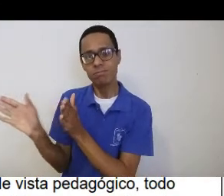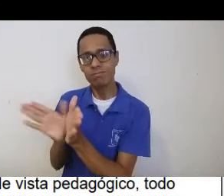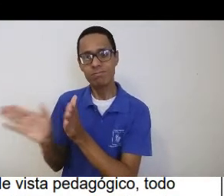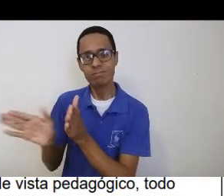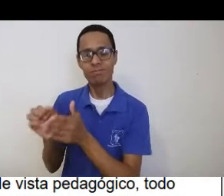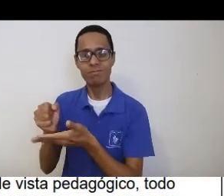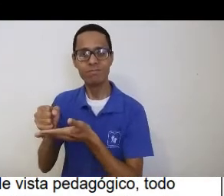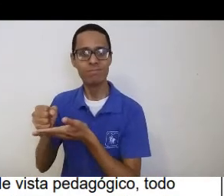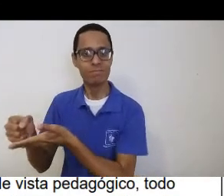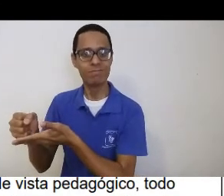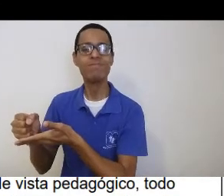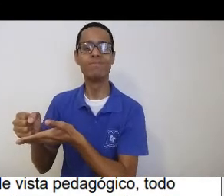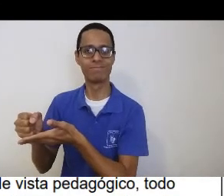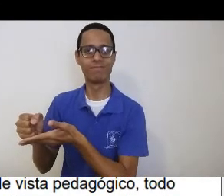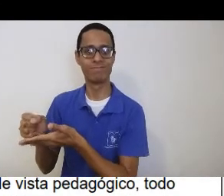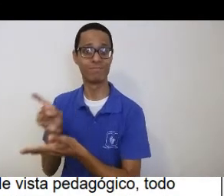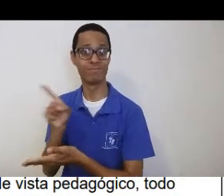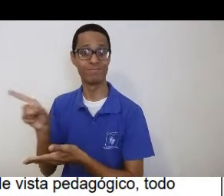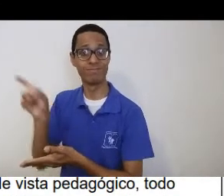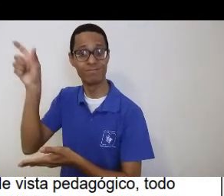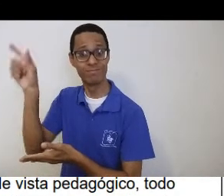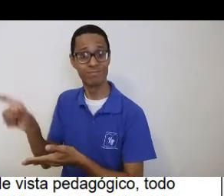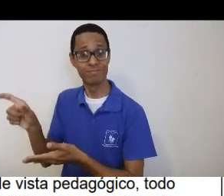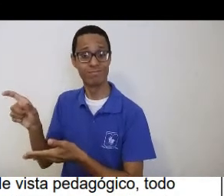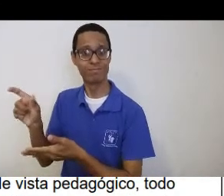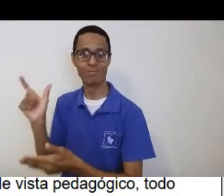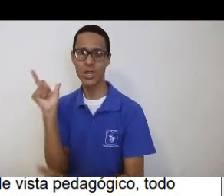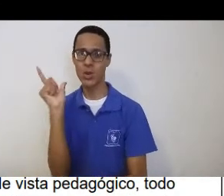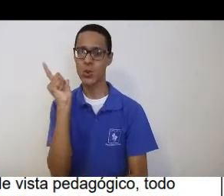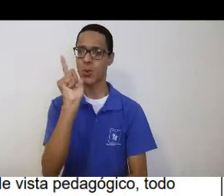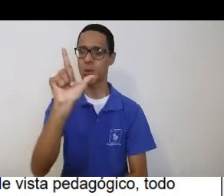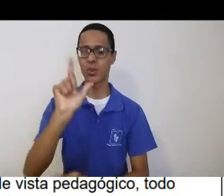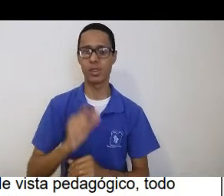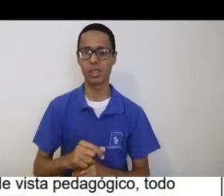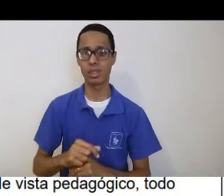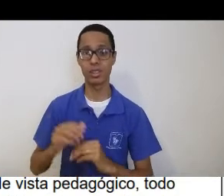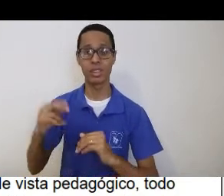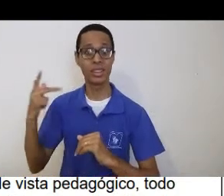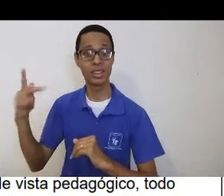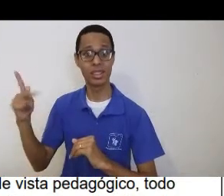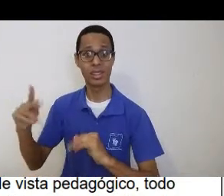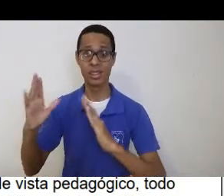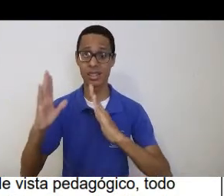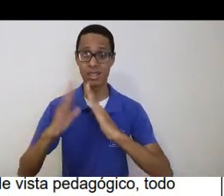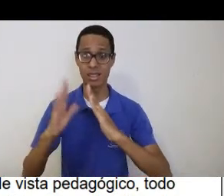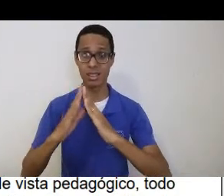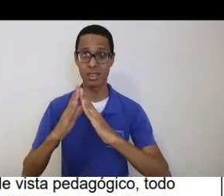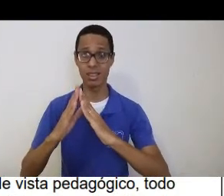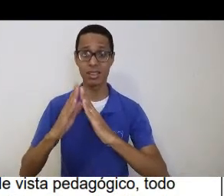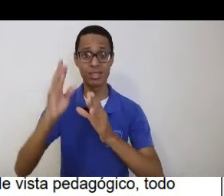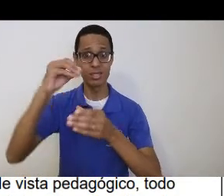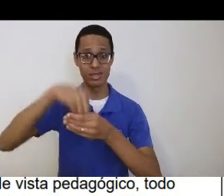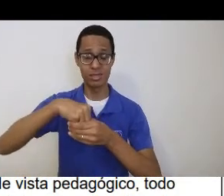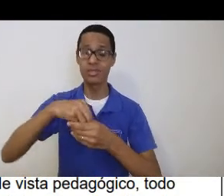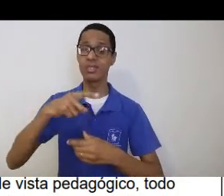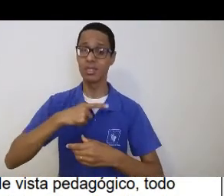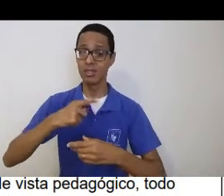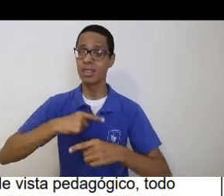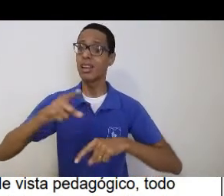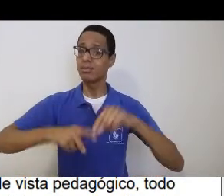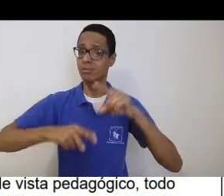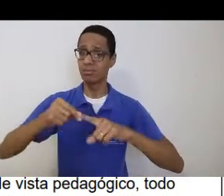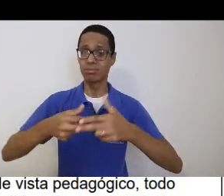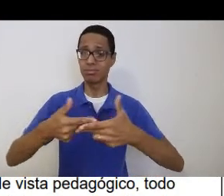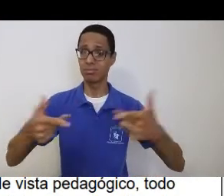nós apresentamos, nós norteamos, nós fazemos com que a distância desses recursos que estão presentes na casa dele